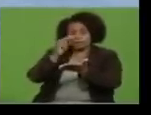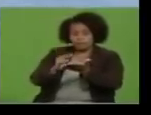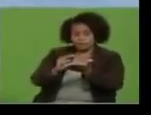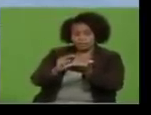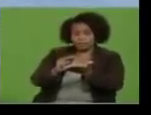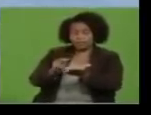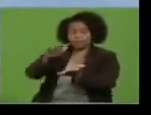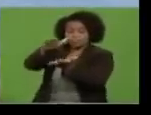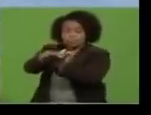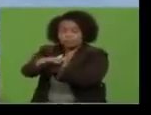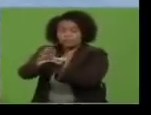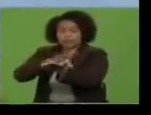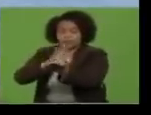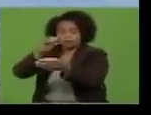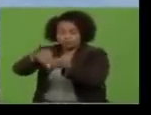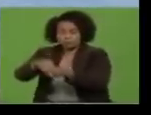3 condições.